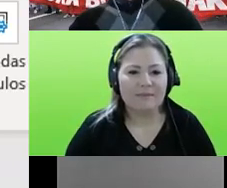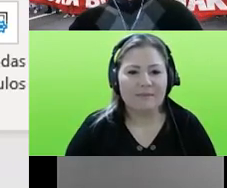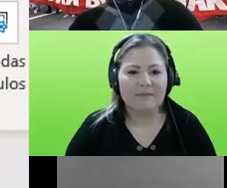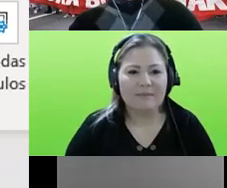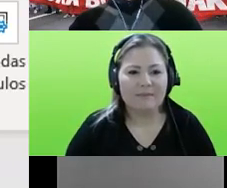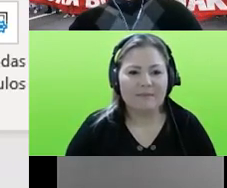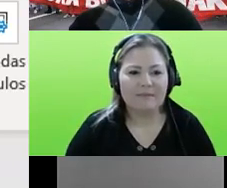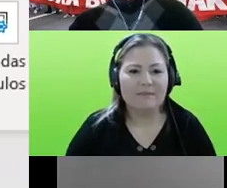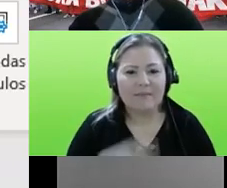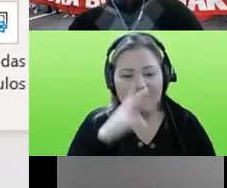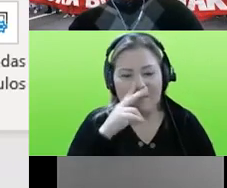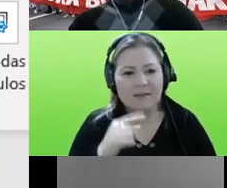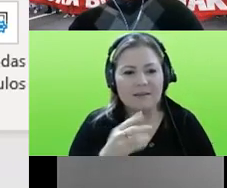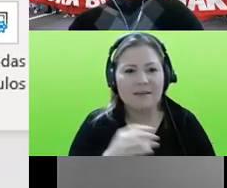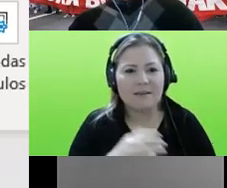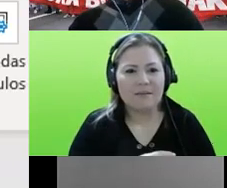extremamente